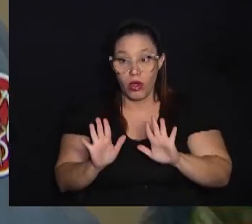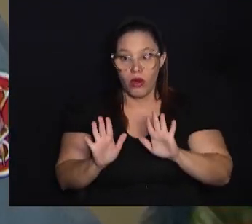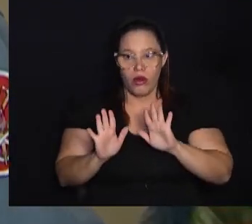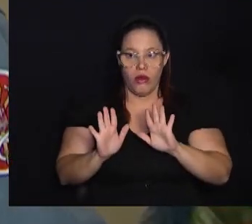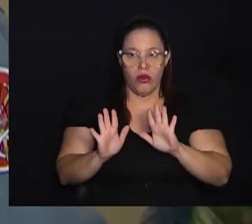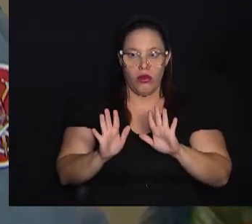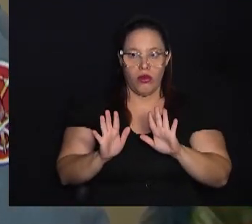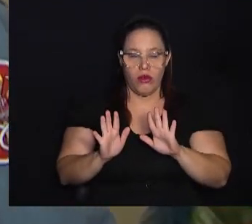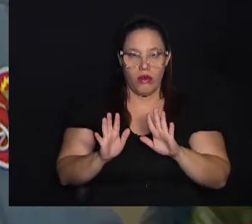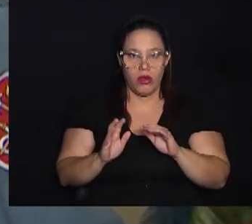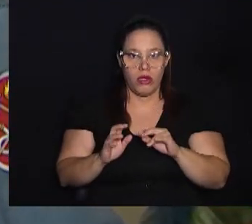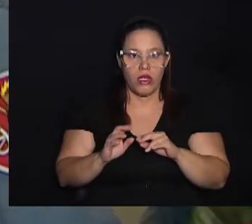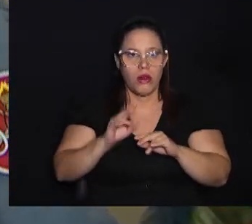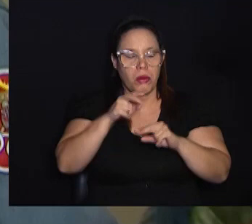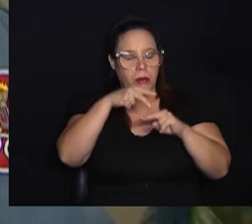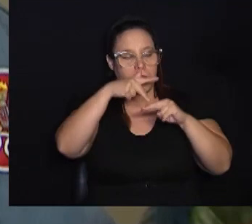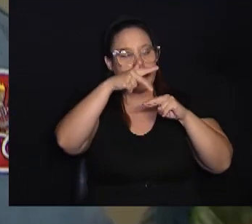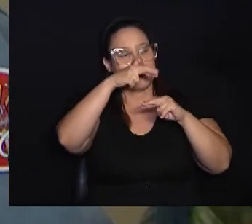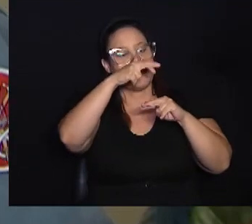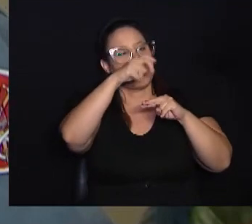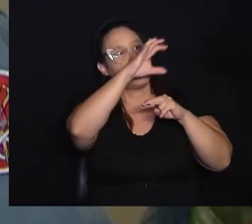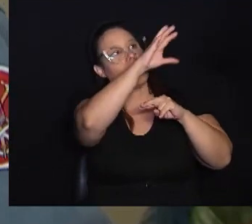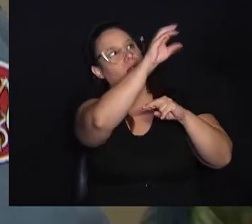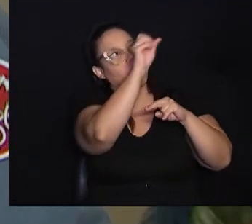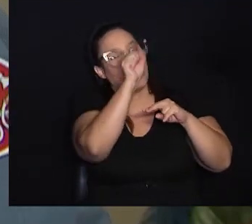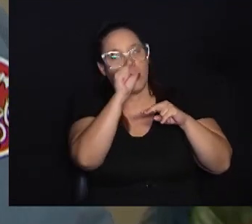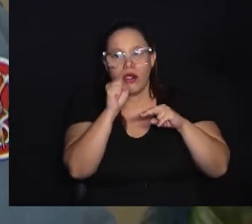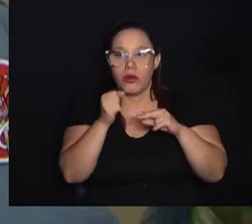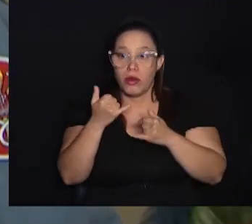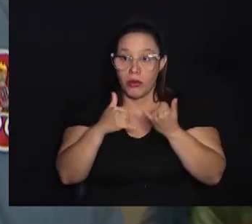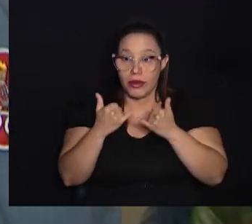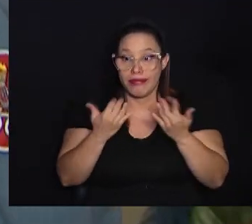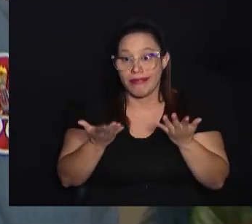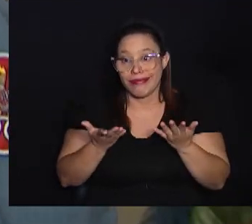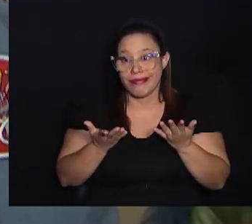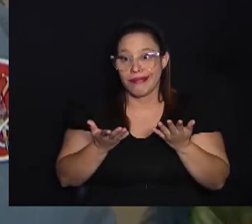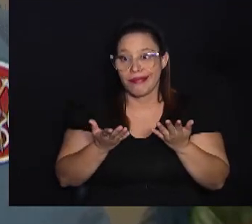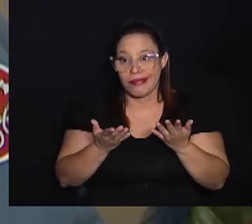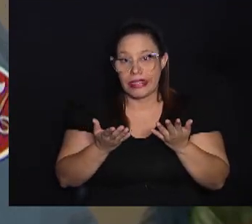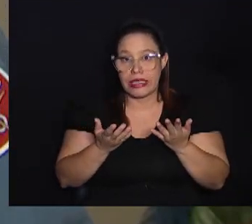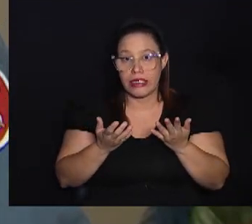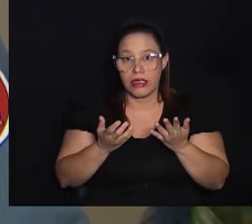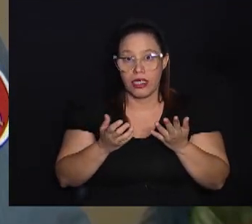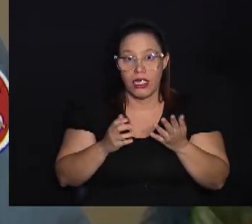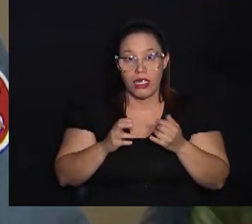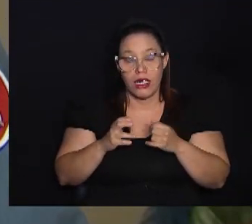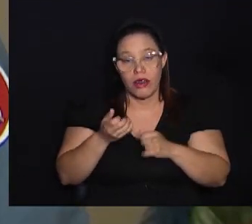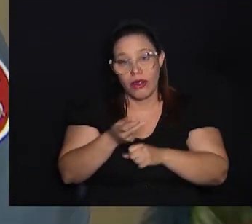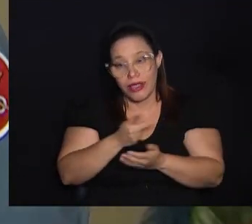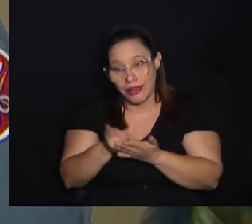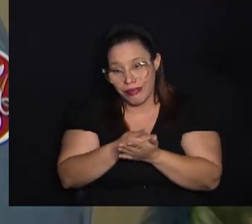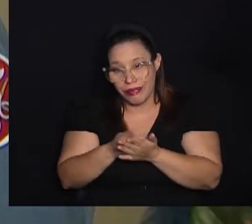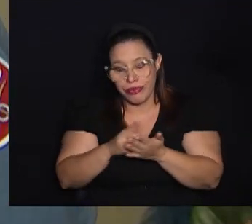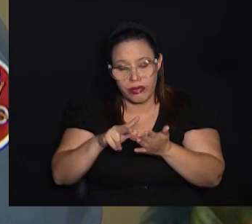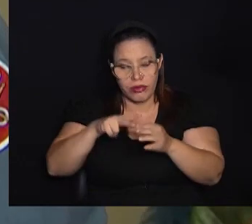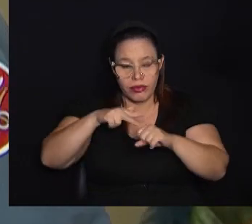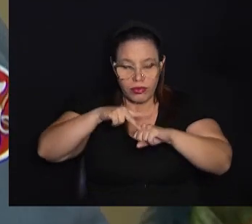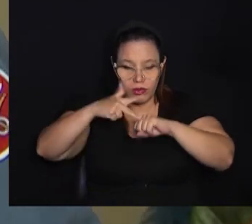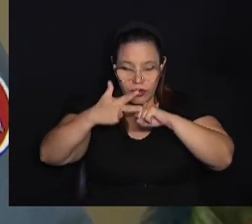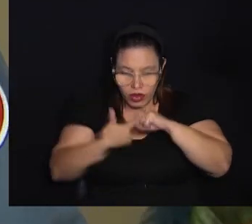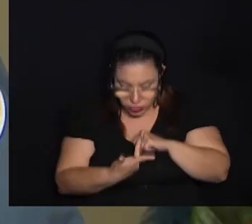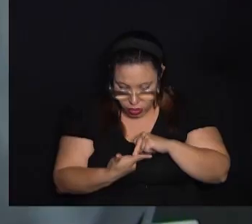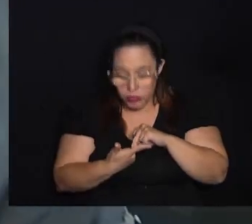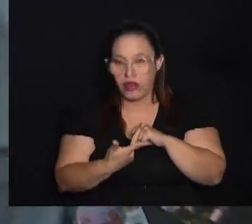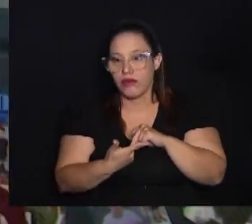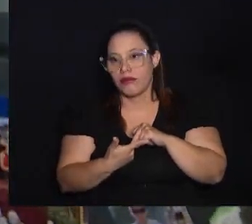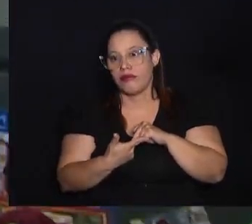de objeto para tentar escalar e pegar aquele brinquedo. Porém, se ela colocar de maneira errada, ela pode cair, pode gerar um acidente ou